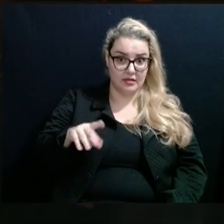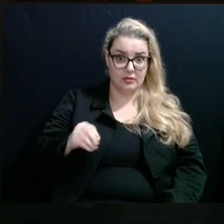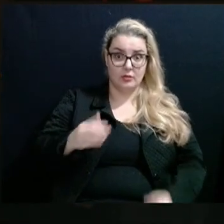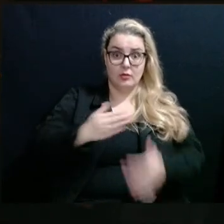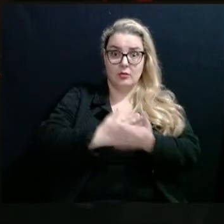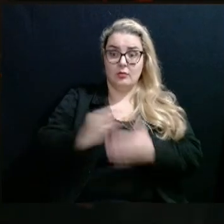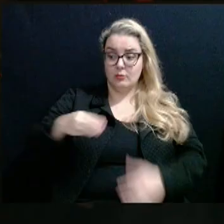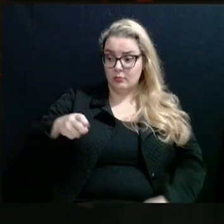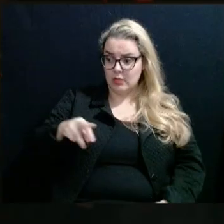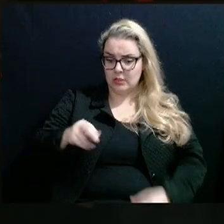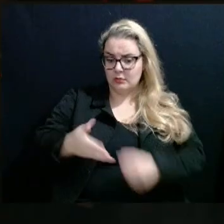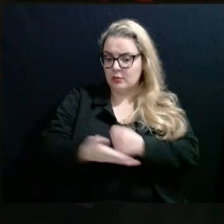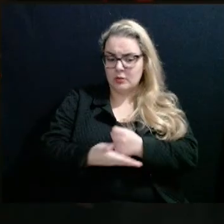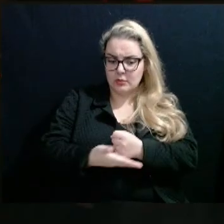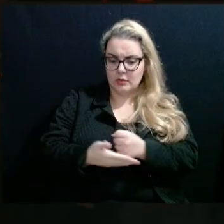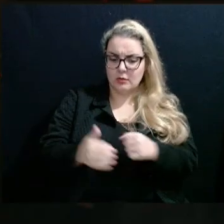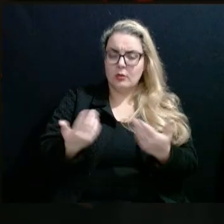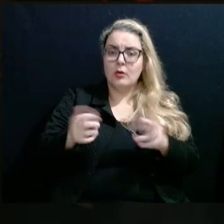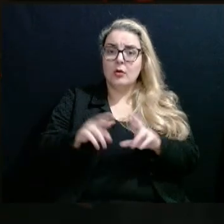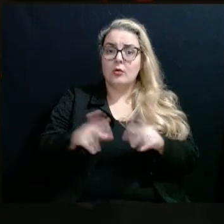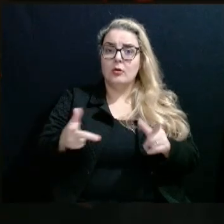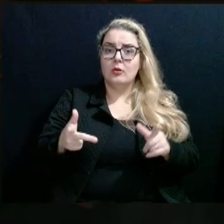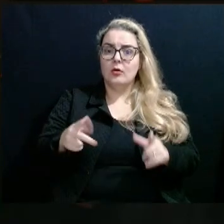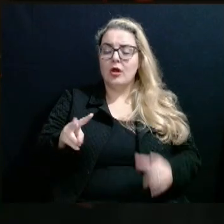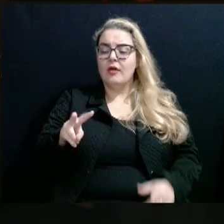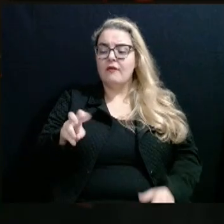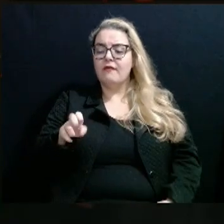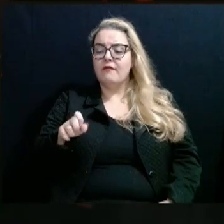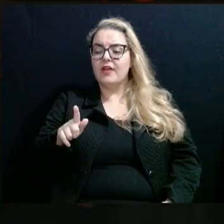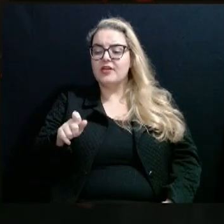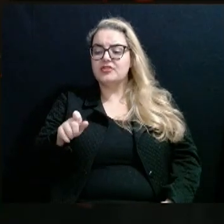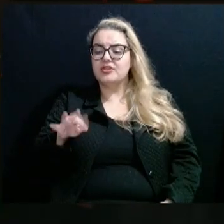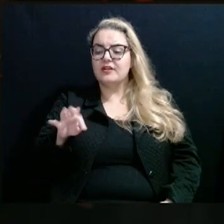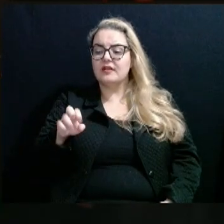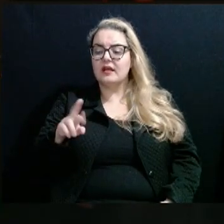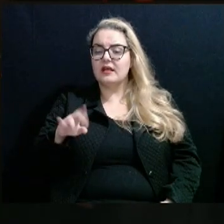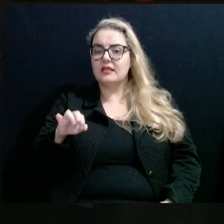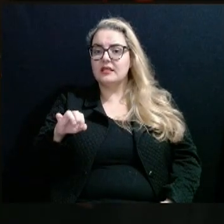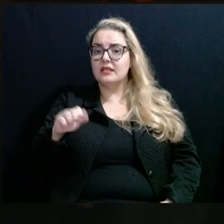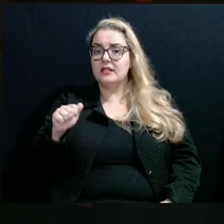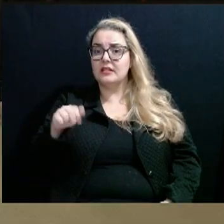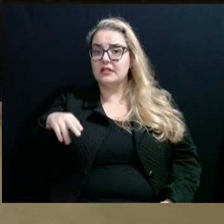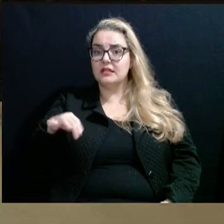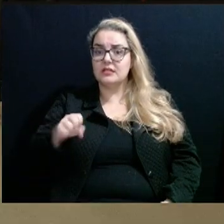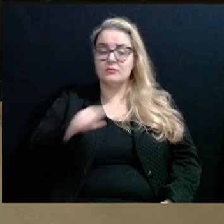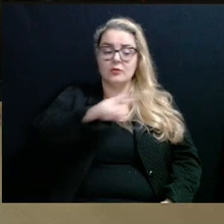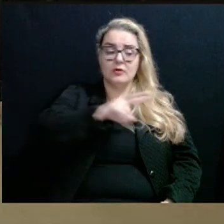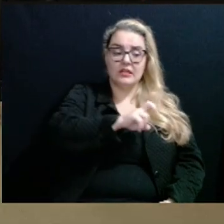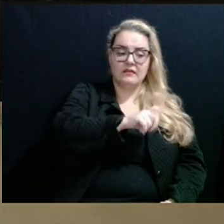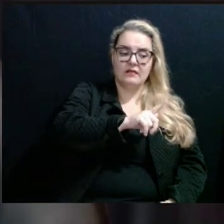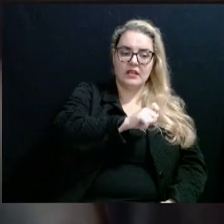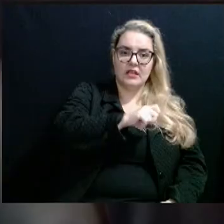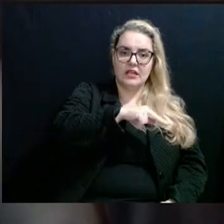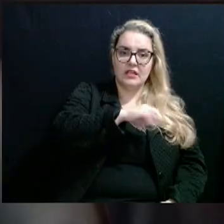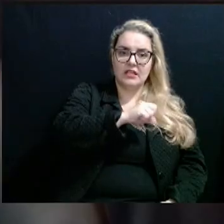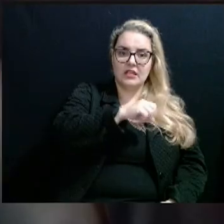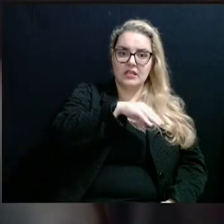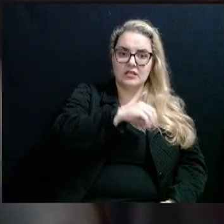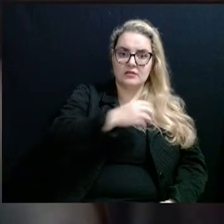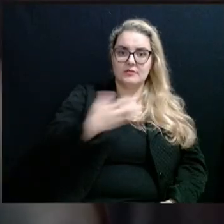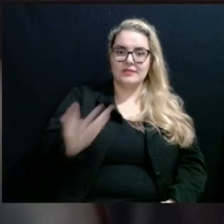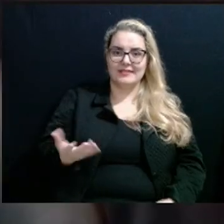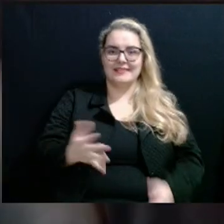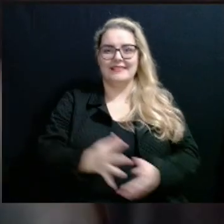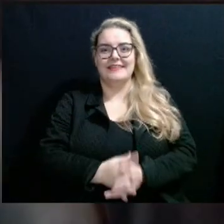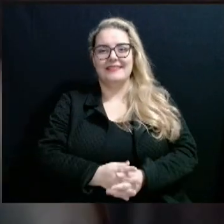que é a diferença entre vegetarianismo e veganismo? Vamos lá.